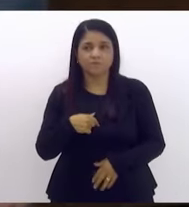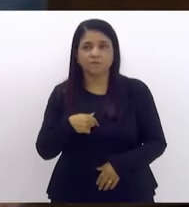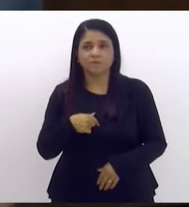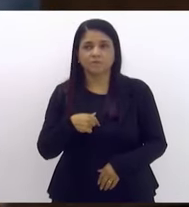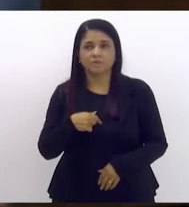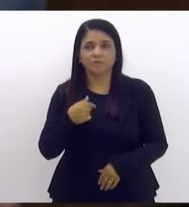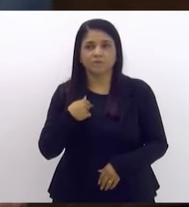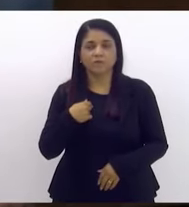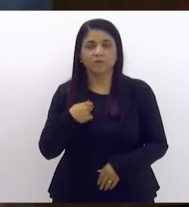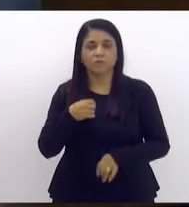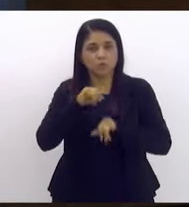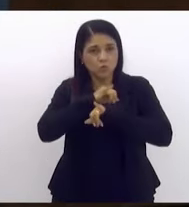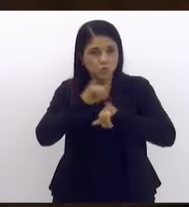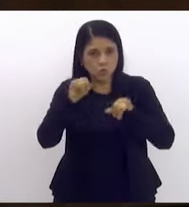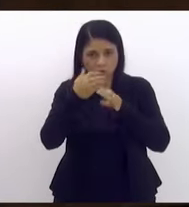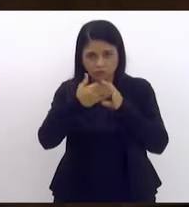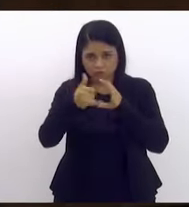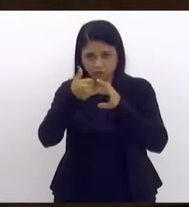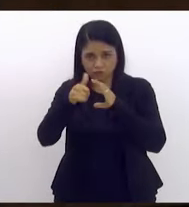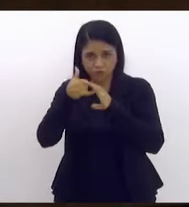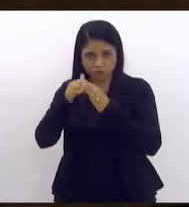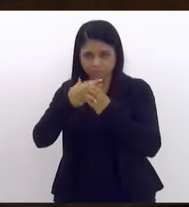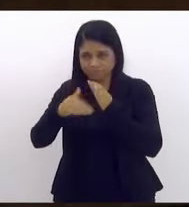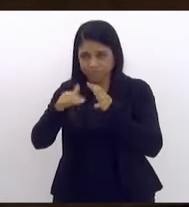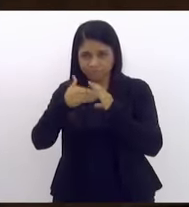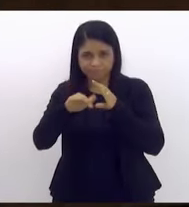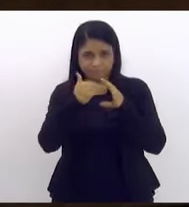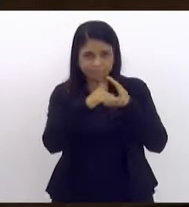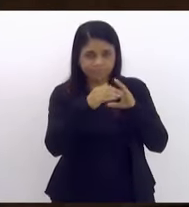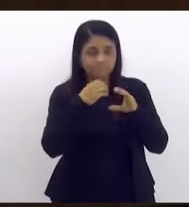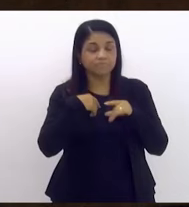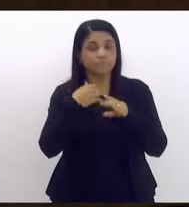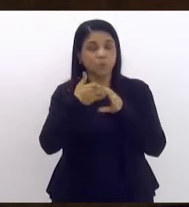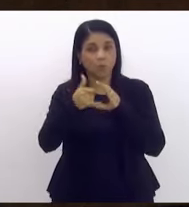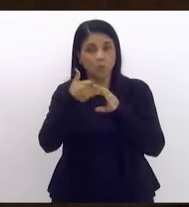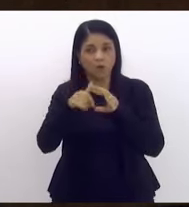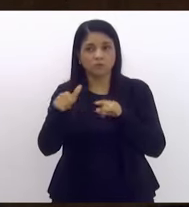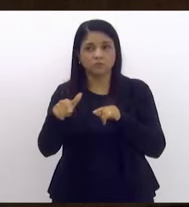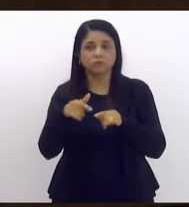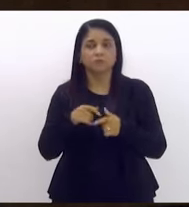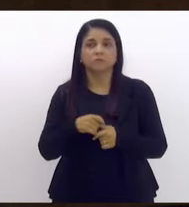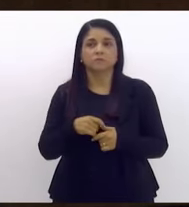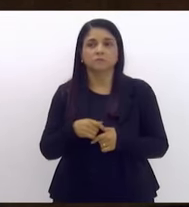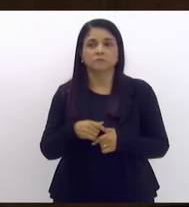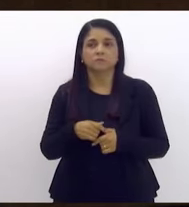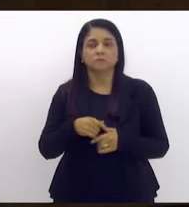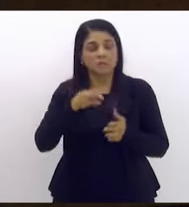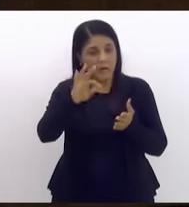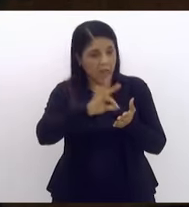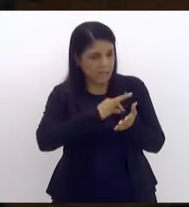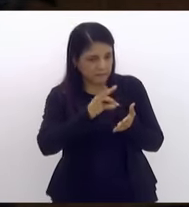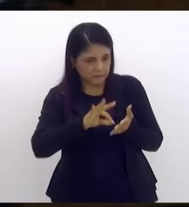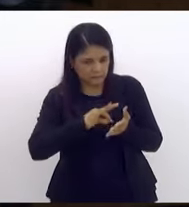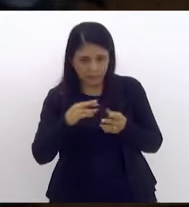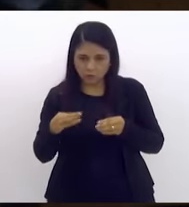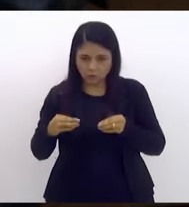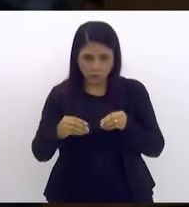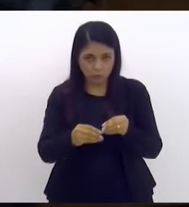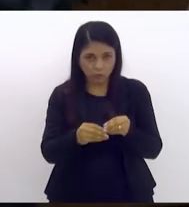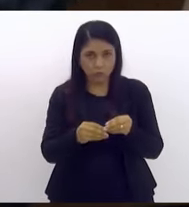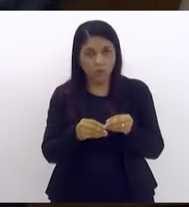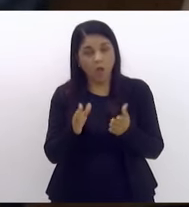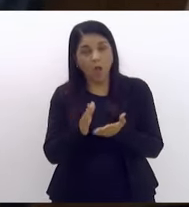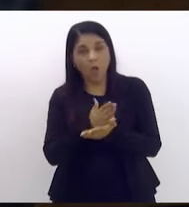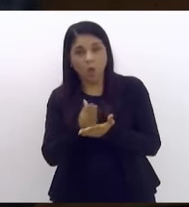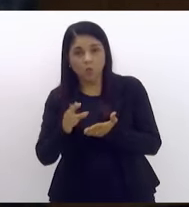vou passar esse áudio para todos os grupos. E muitos não assinaram, a maioria, assinou dia nenhum. E alguns